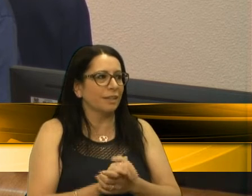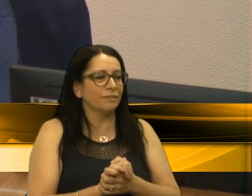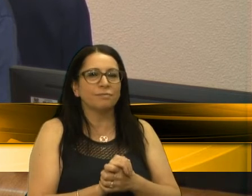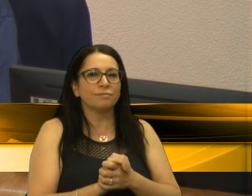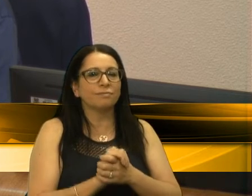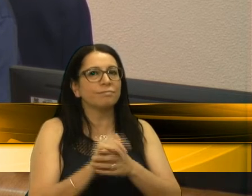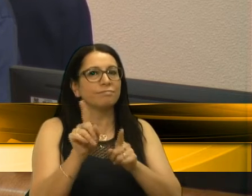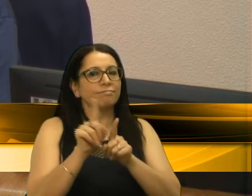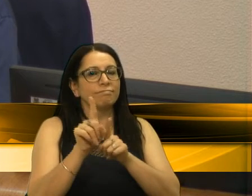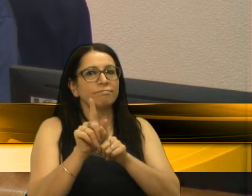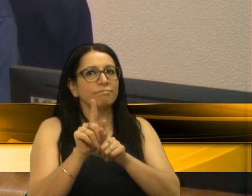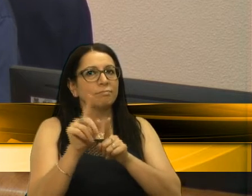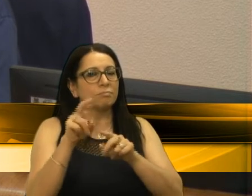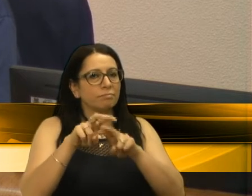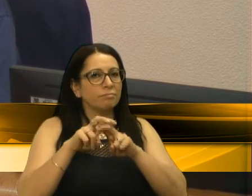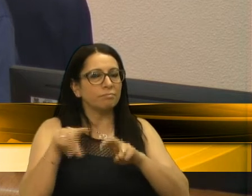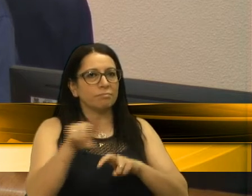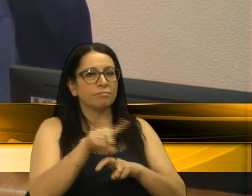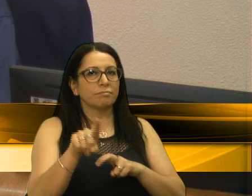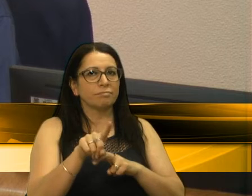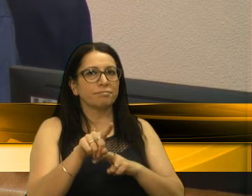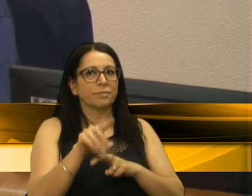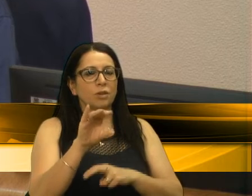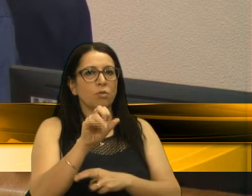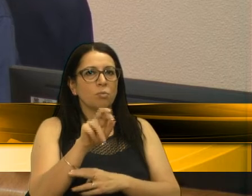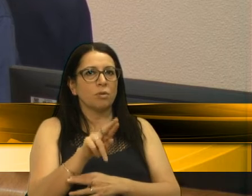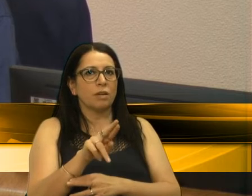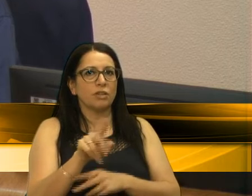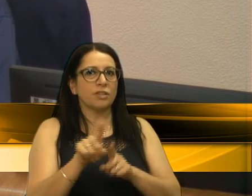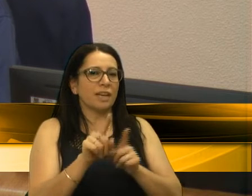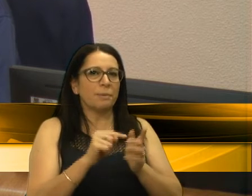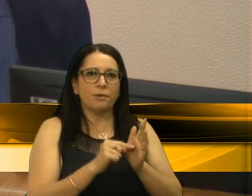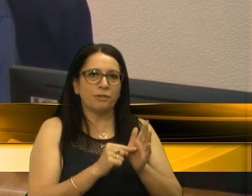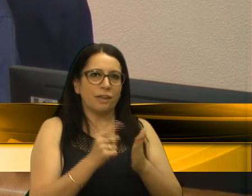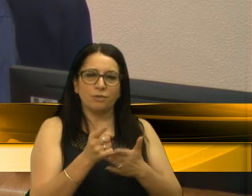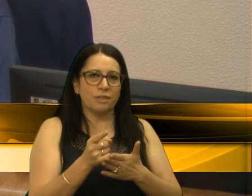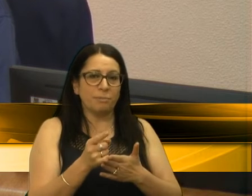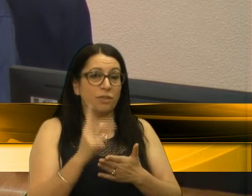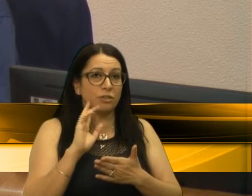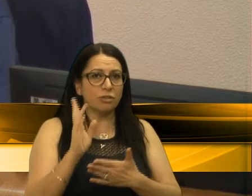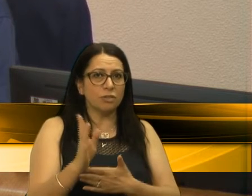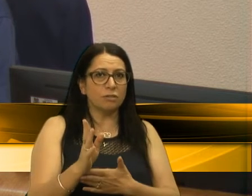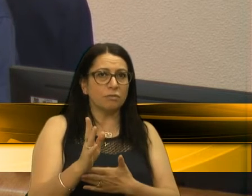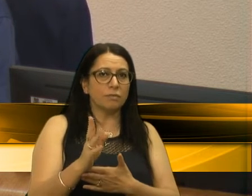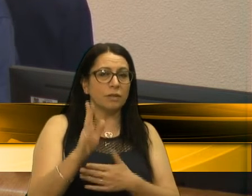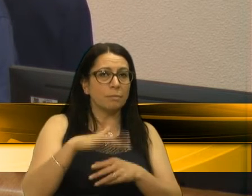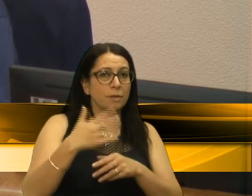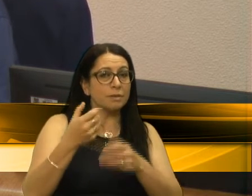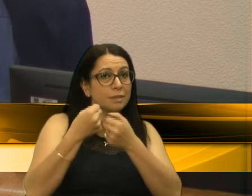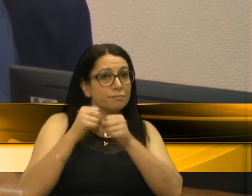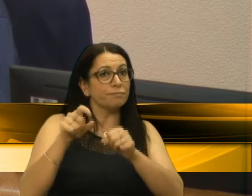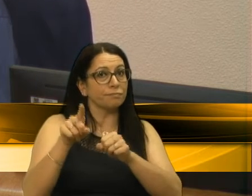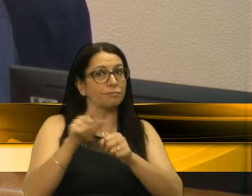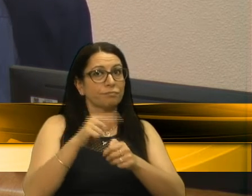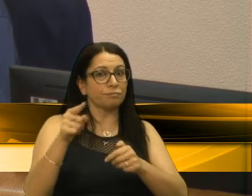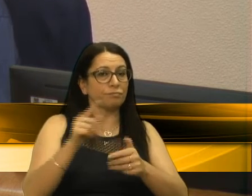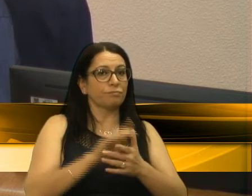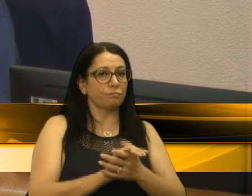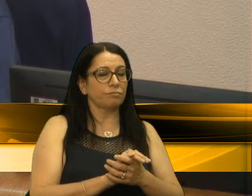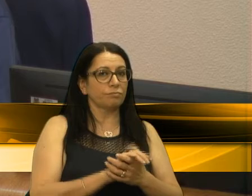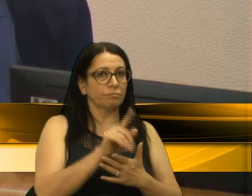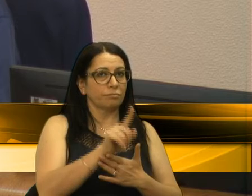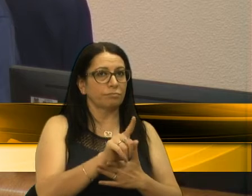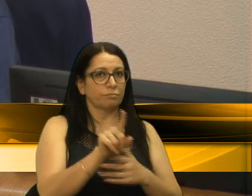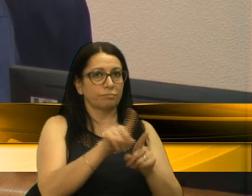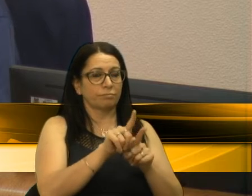ocorresse lá e por isso? Senhor Gilmira, senhor Neto, isso, a gente tinha então, não tinha anunciado as demais secretarias. Doutora Cássia Kuhn, voltando somente